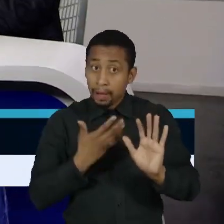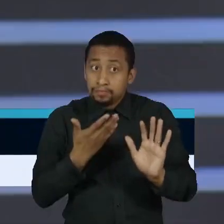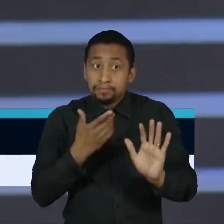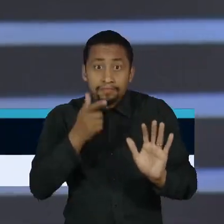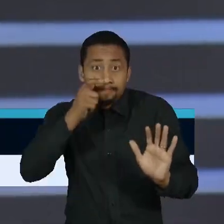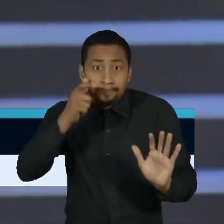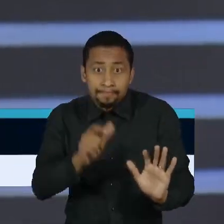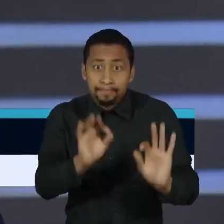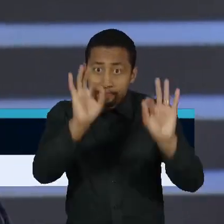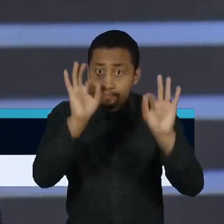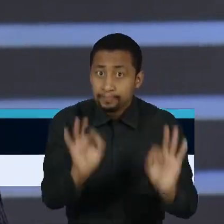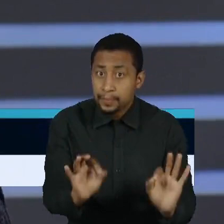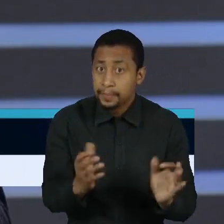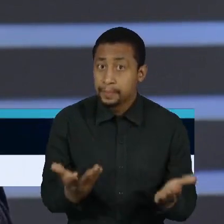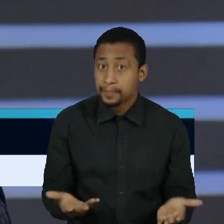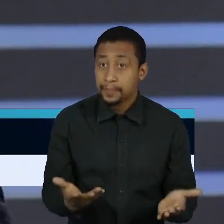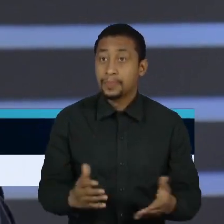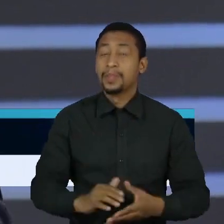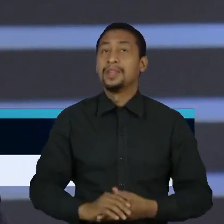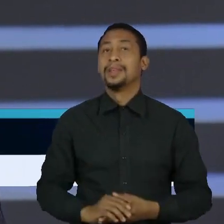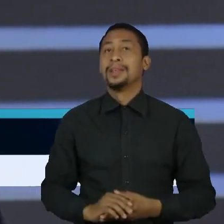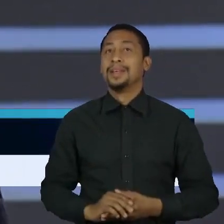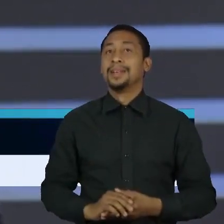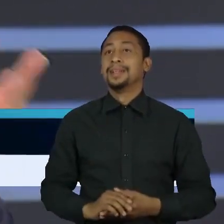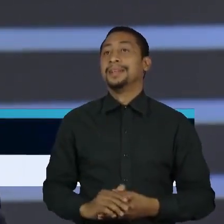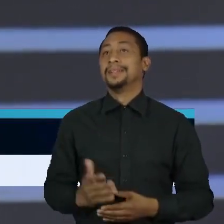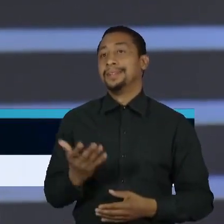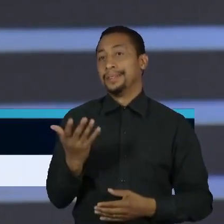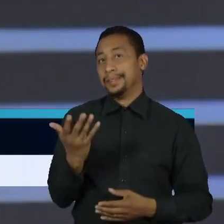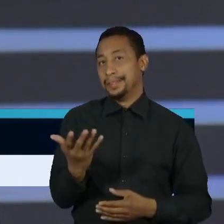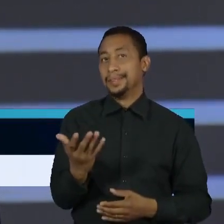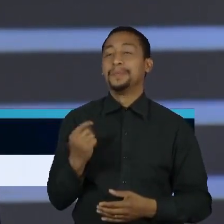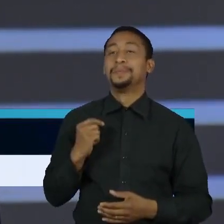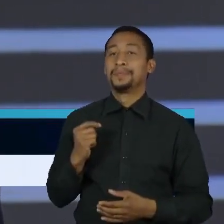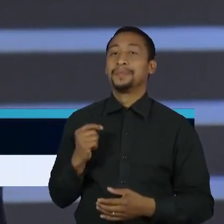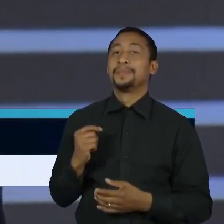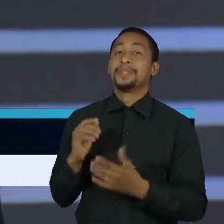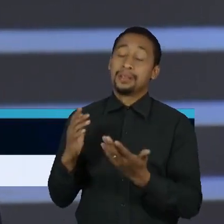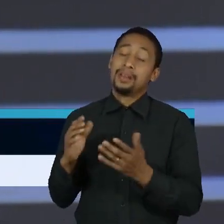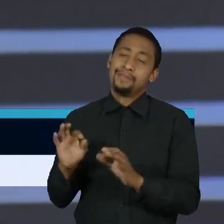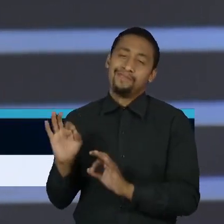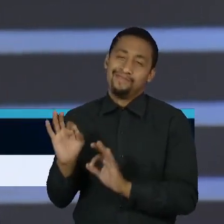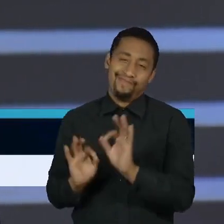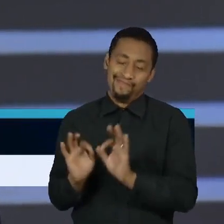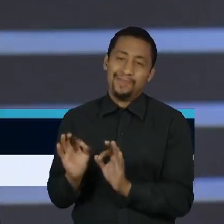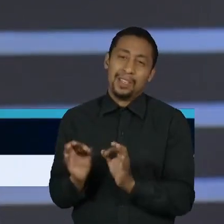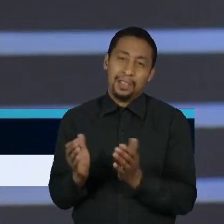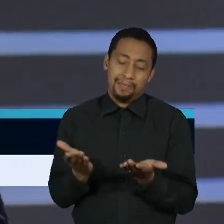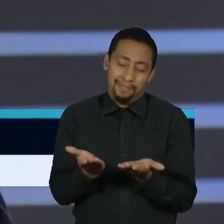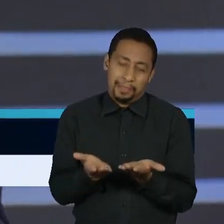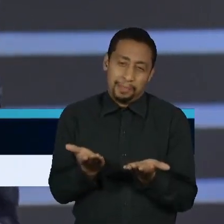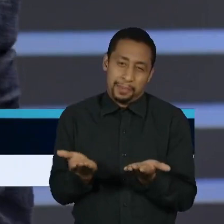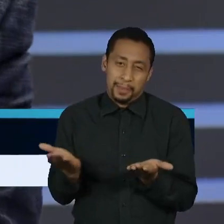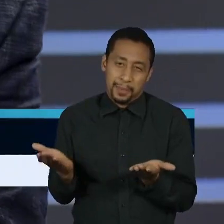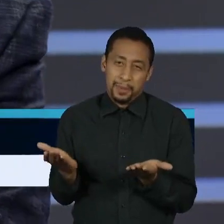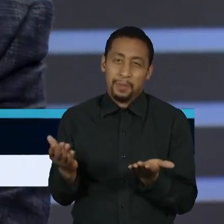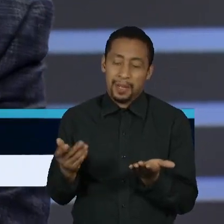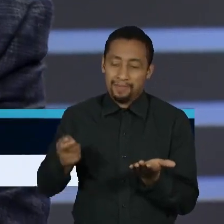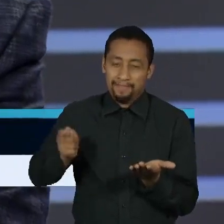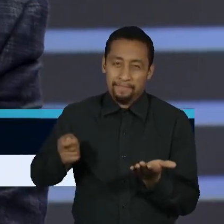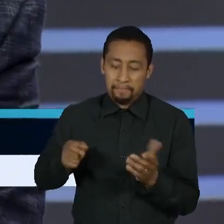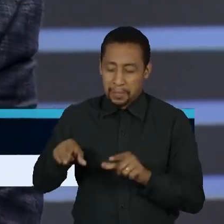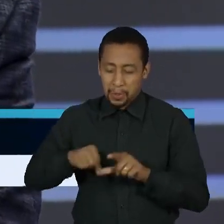é? Bom, eu sou sempre um incentivador, adoro essa questão de concessão, particularmente na área de concessões de serviço, não é?